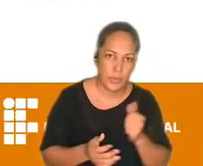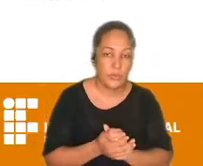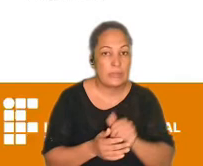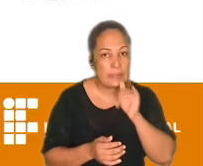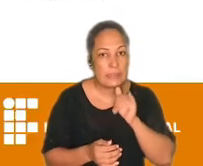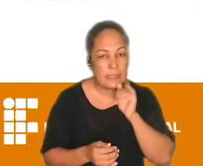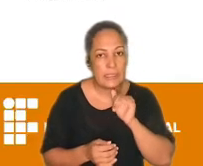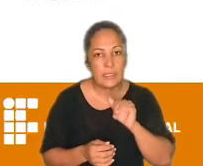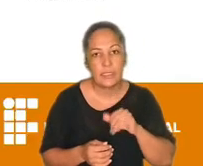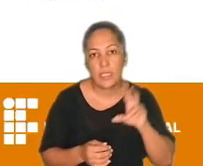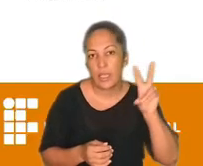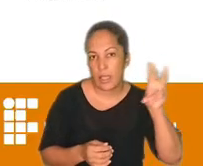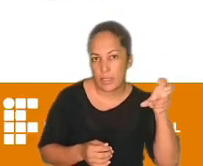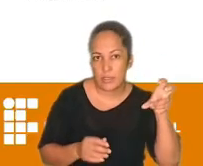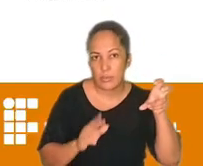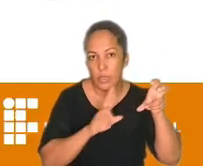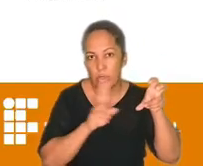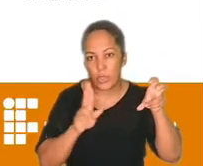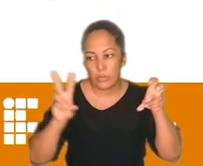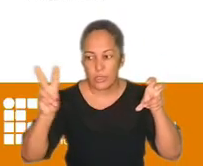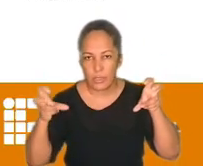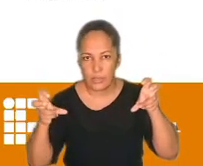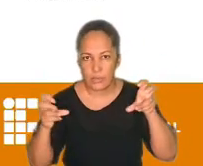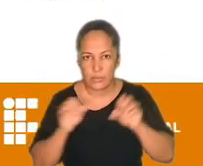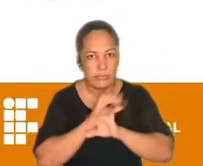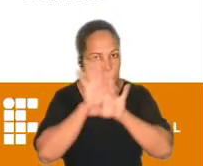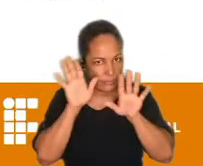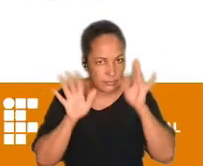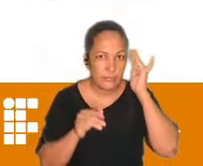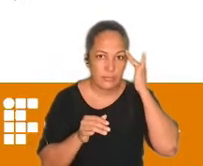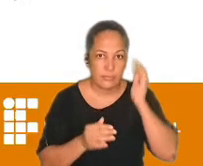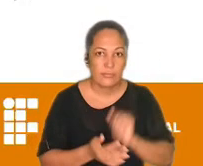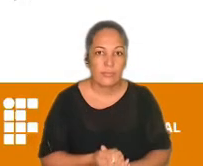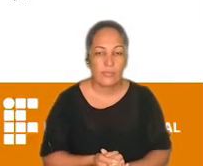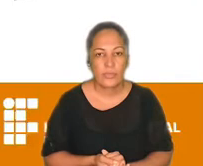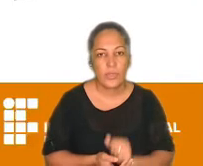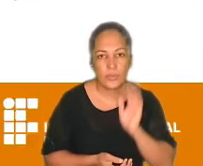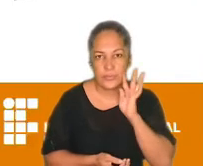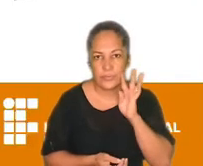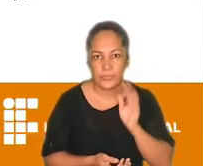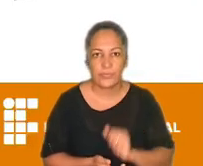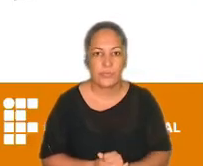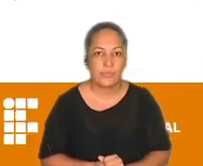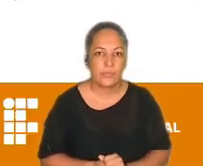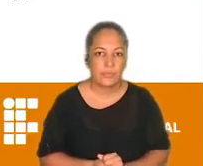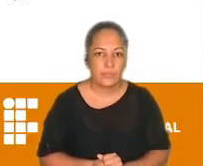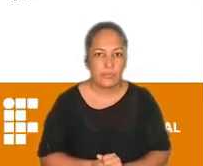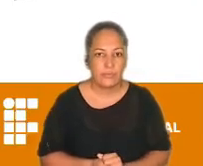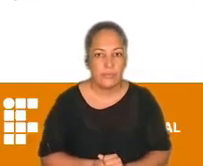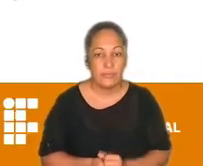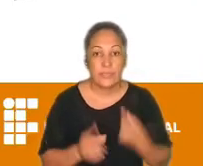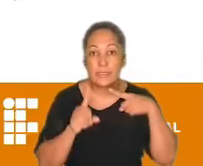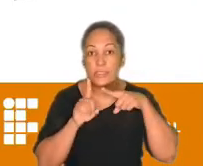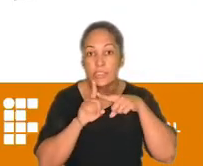no começo, aspa aqui no fim. Está claro isso, galera? Legal. Tipo date. O